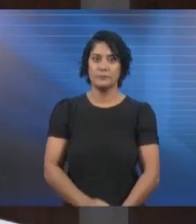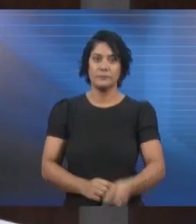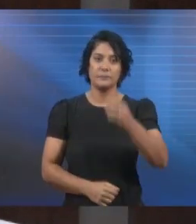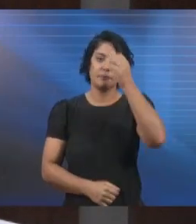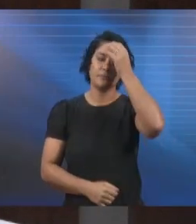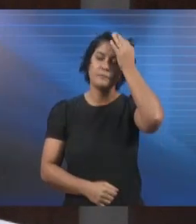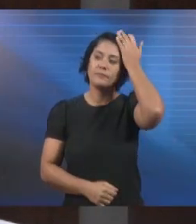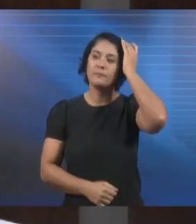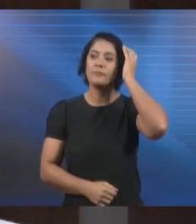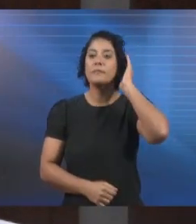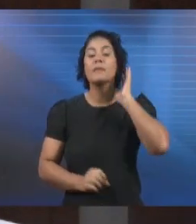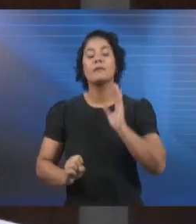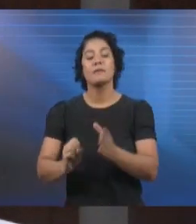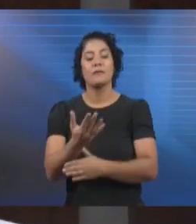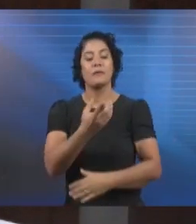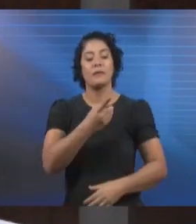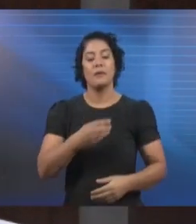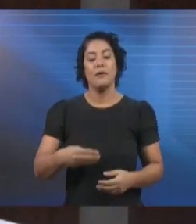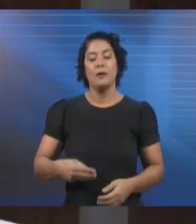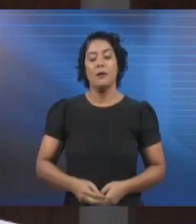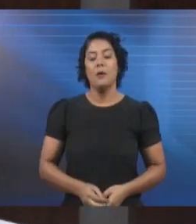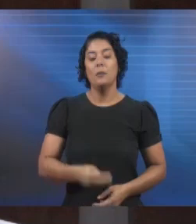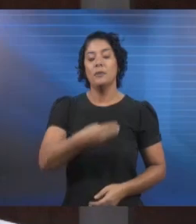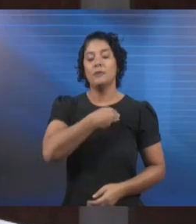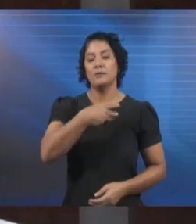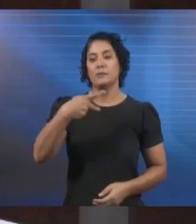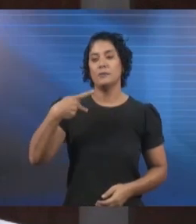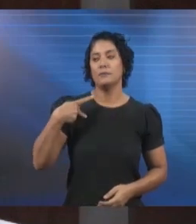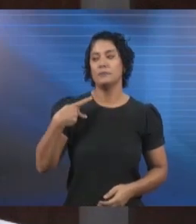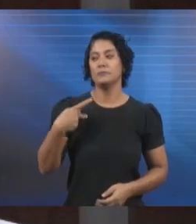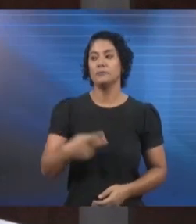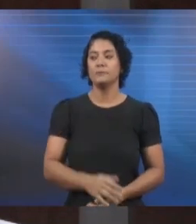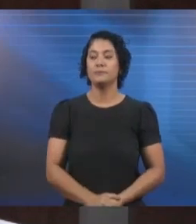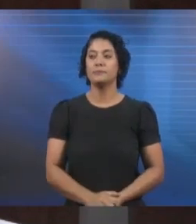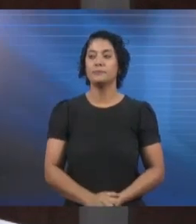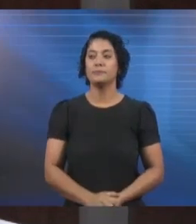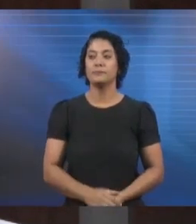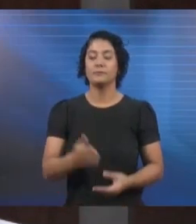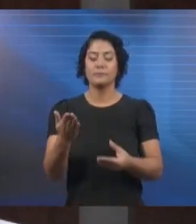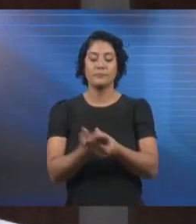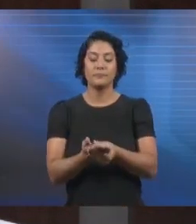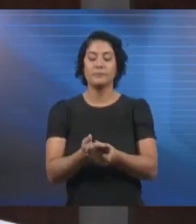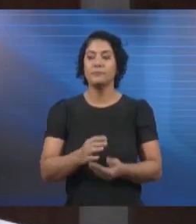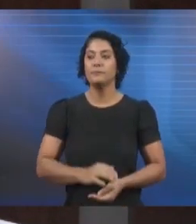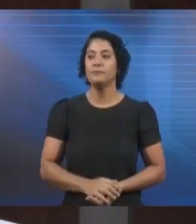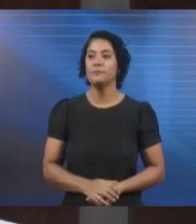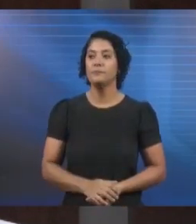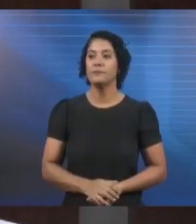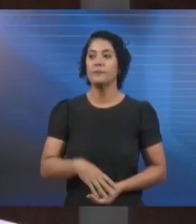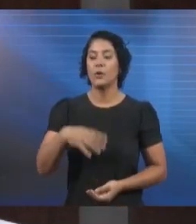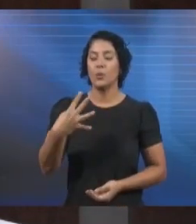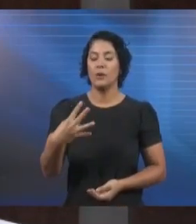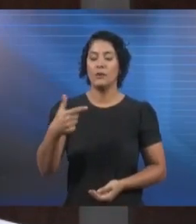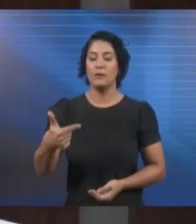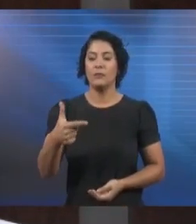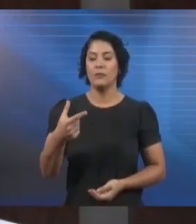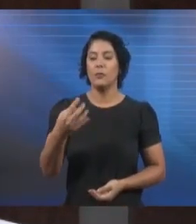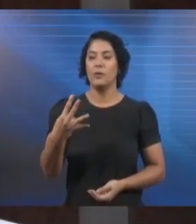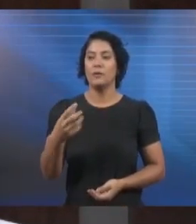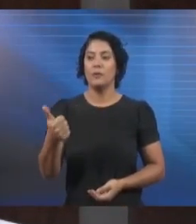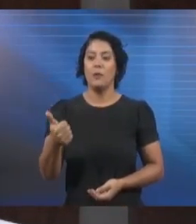providências iniciativa do Ministério Público número do processo 42